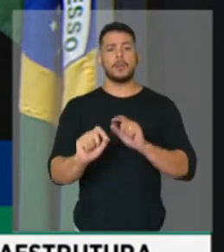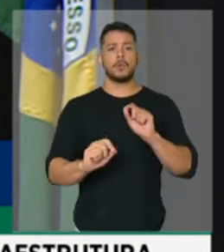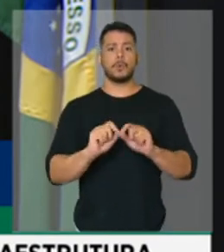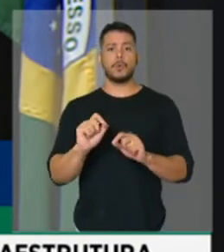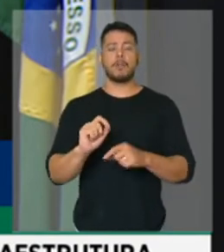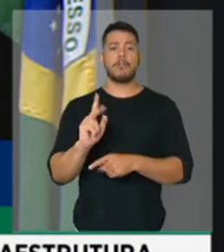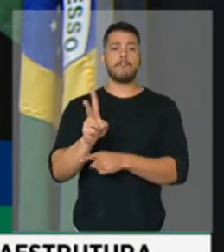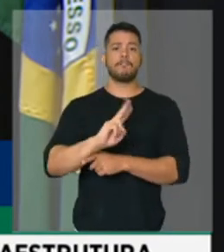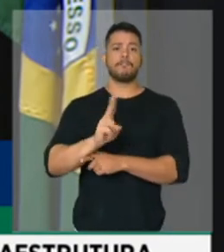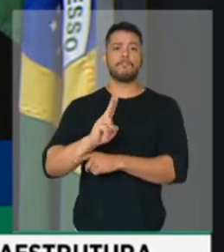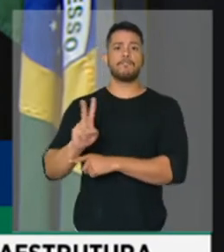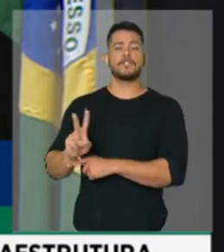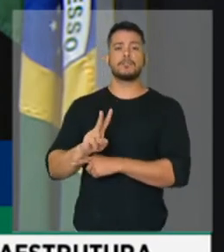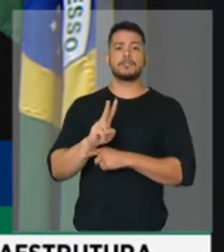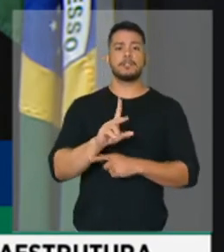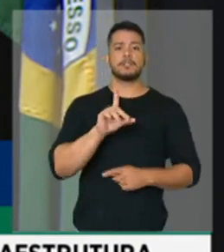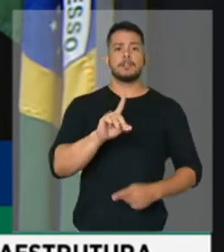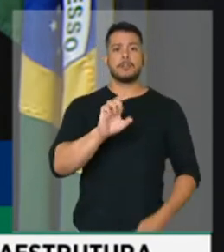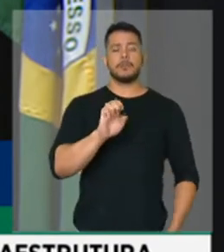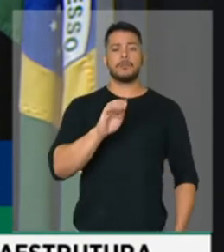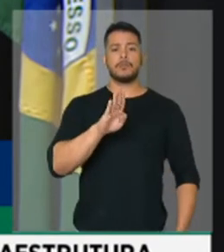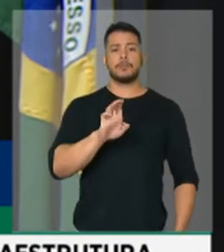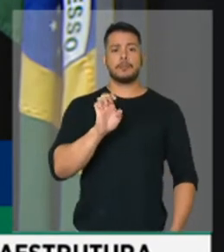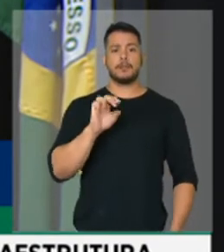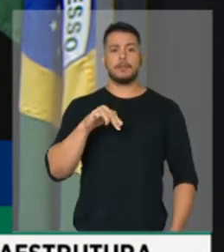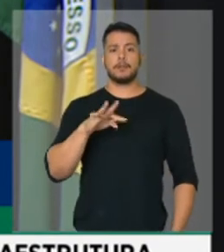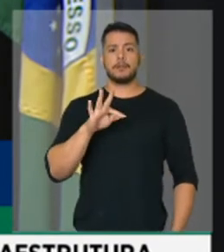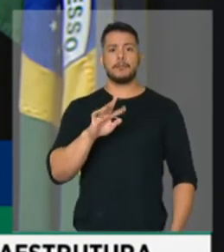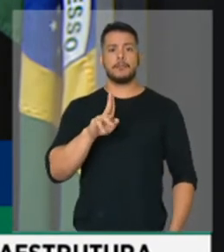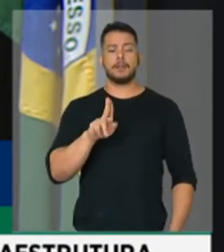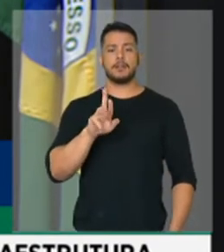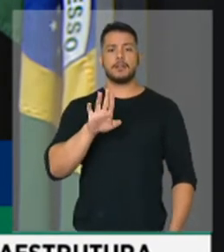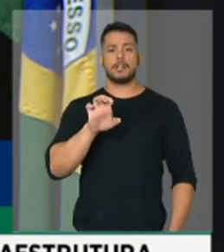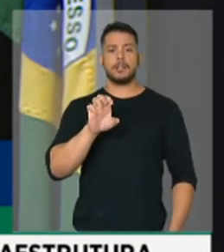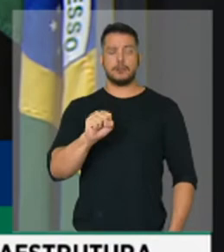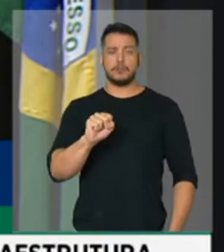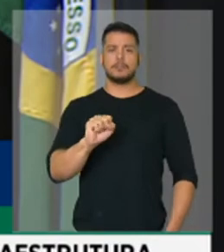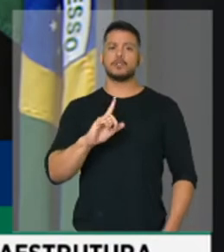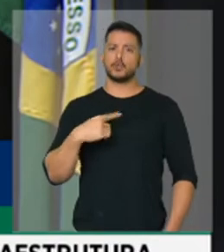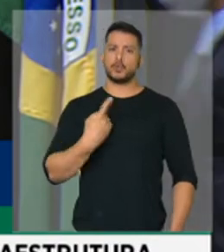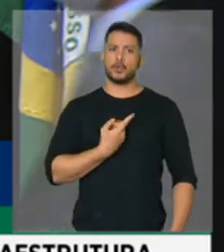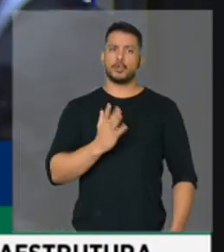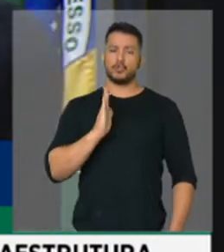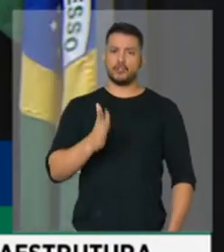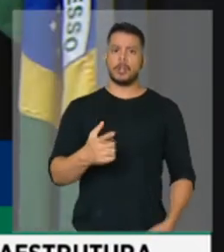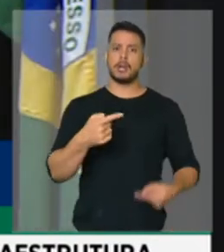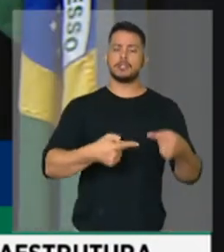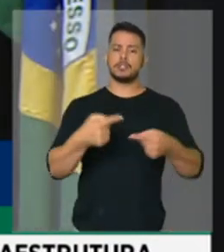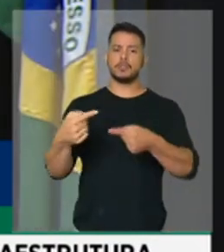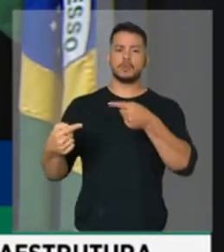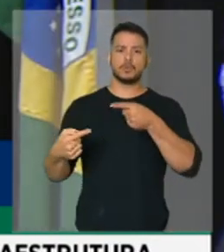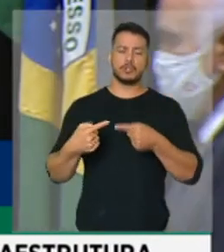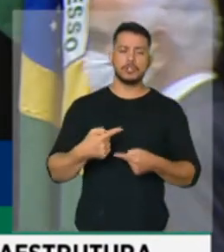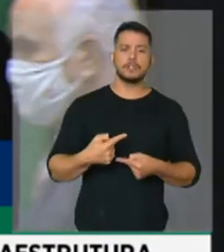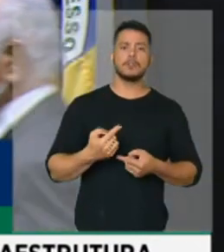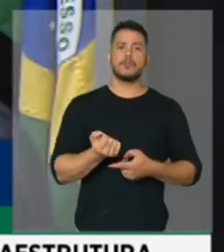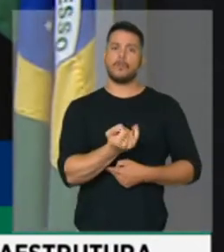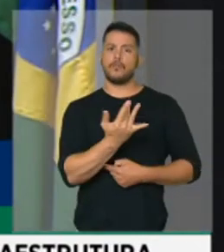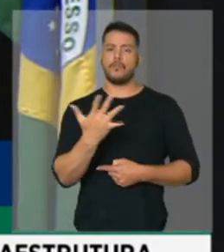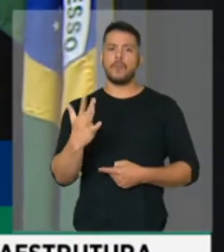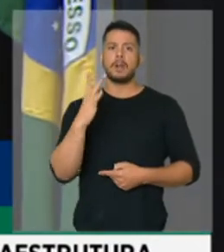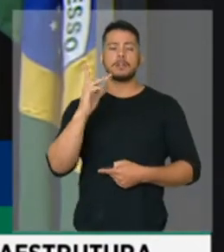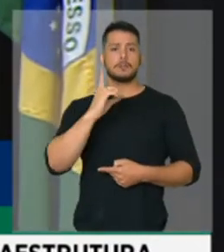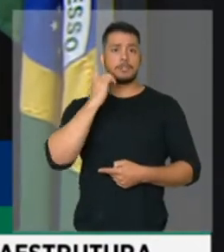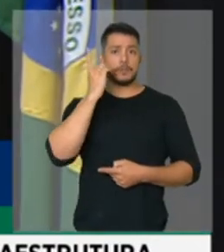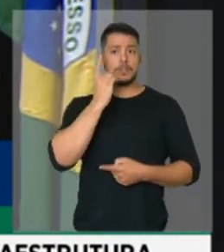adequação das debêntures, foi por nós discutido com o deputado Odair, com a equipe do Partido dos